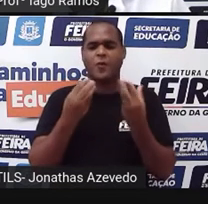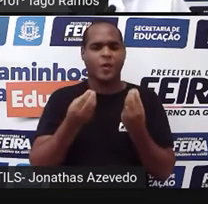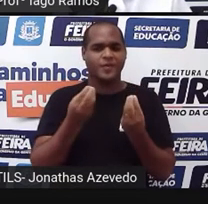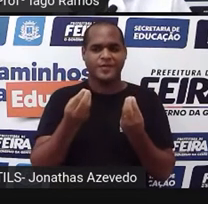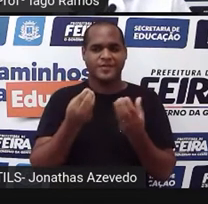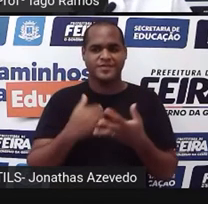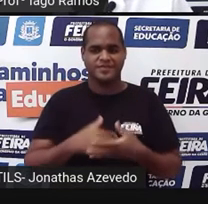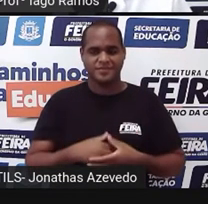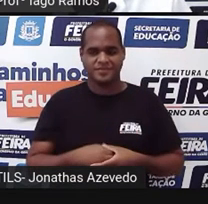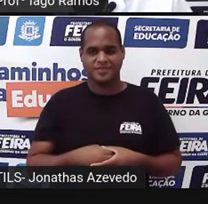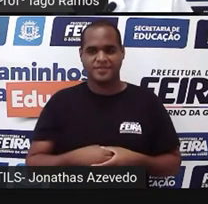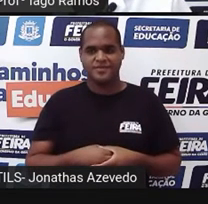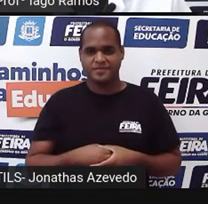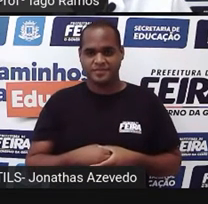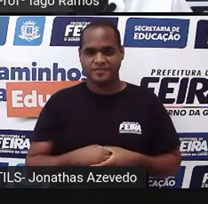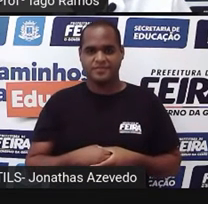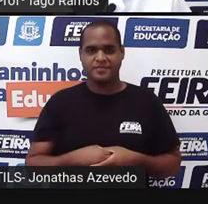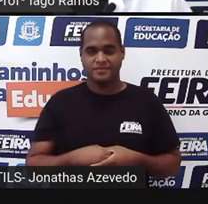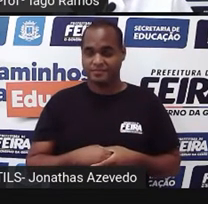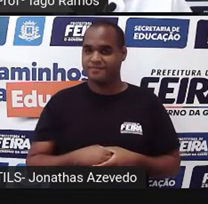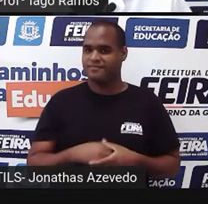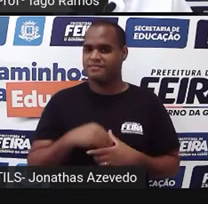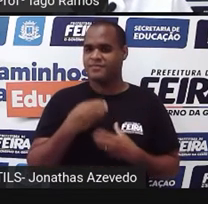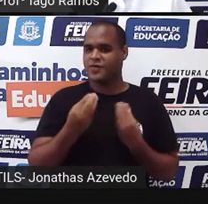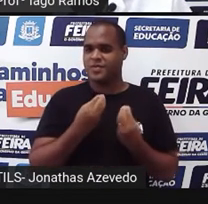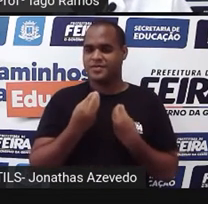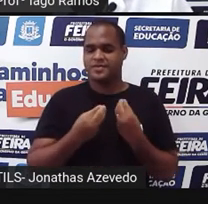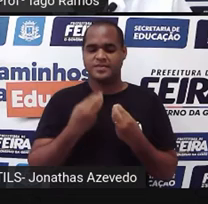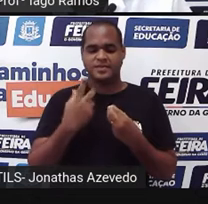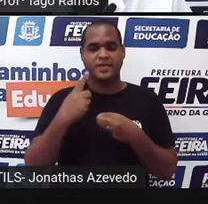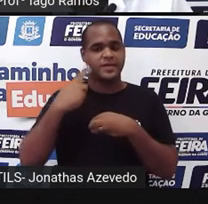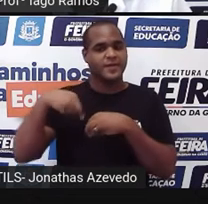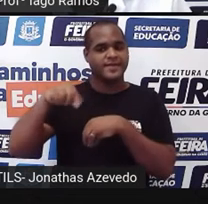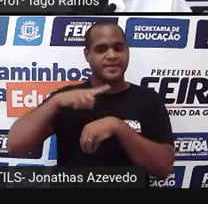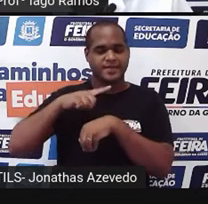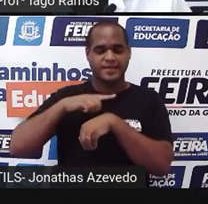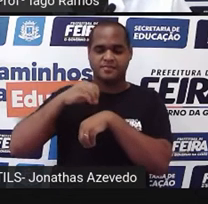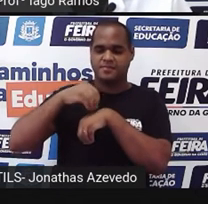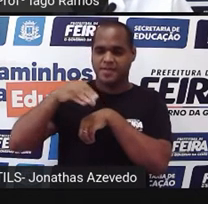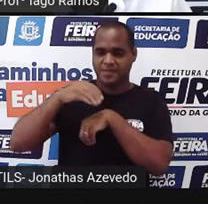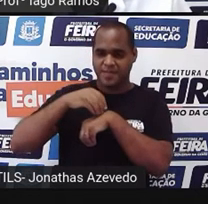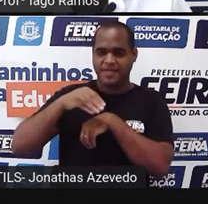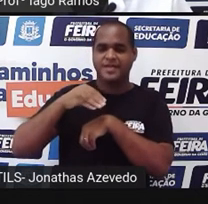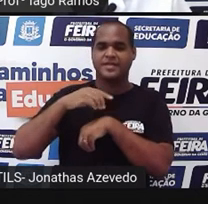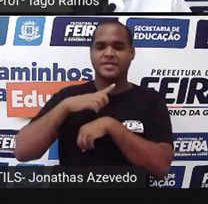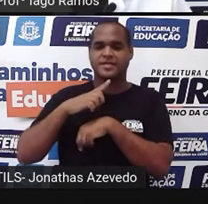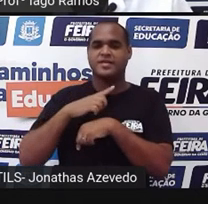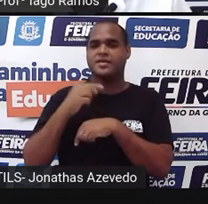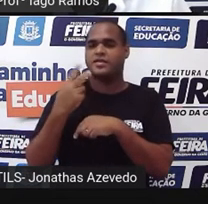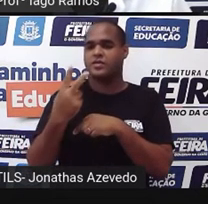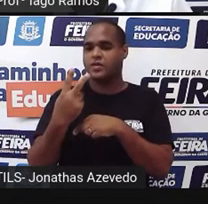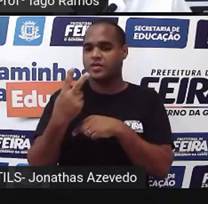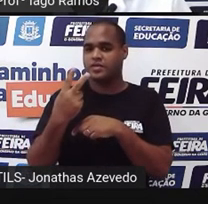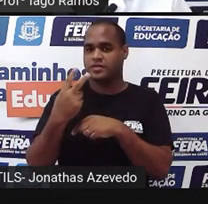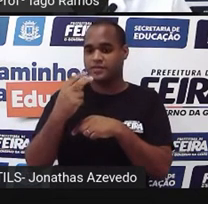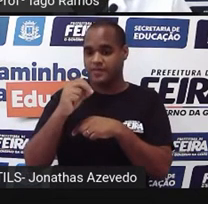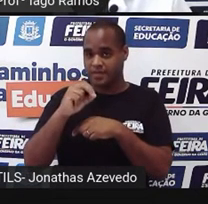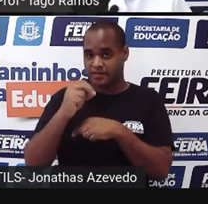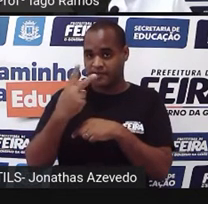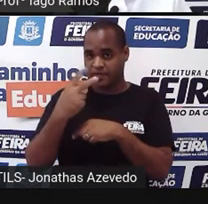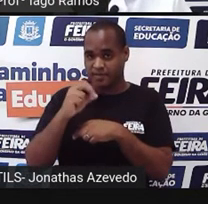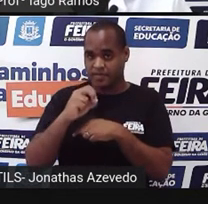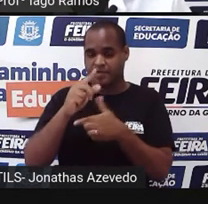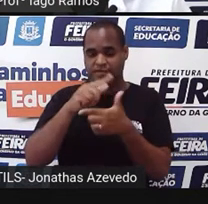dividir isso bom a gente faz assim ó a gente pega e ali no dois e coloca 10